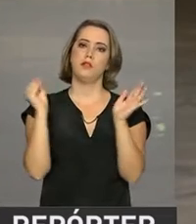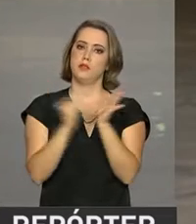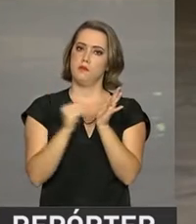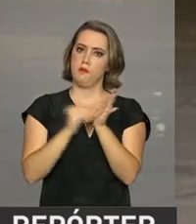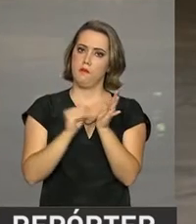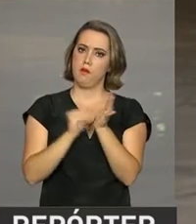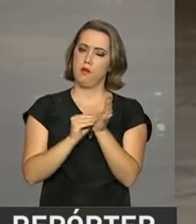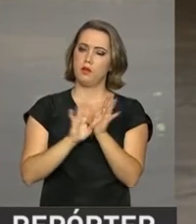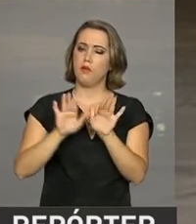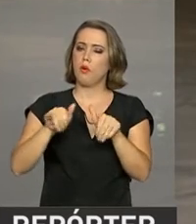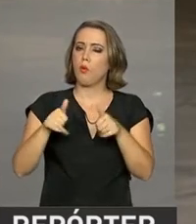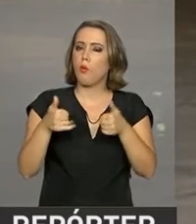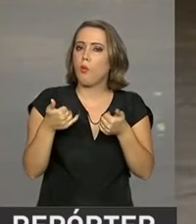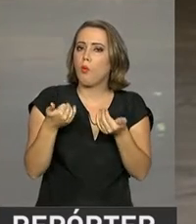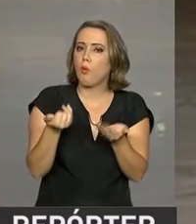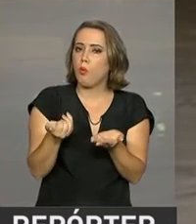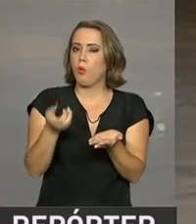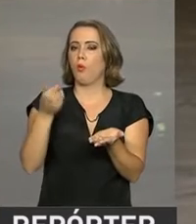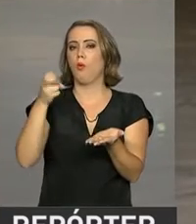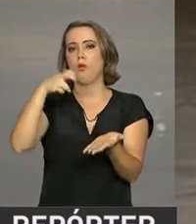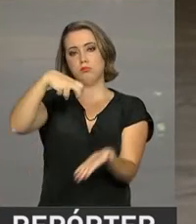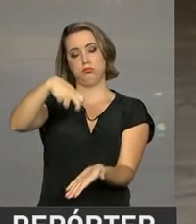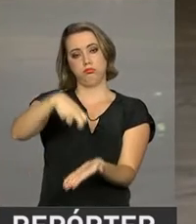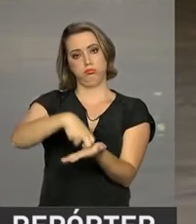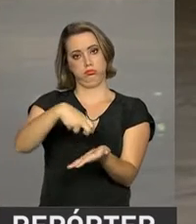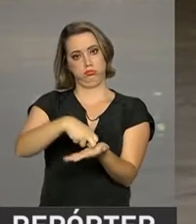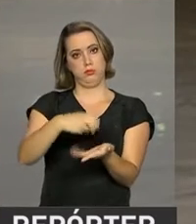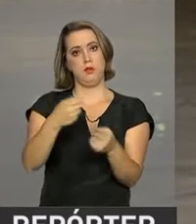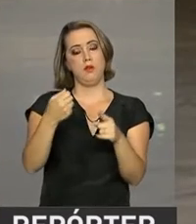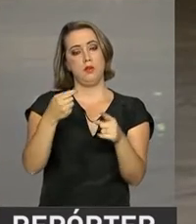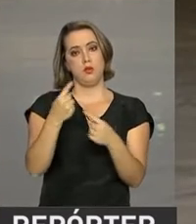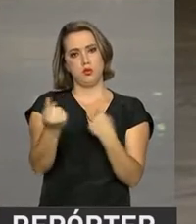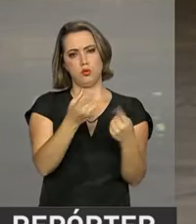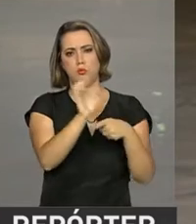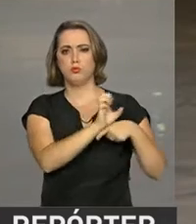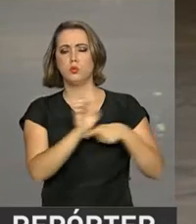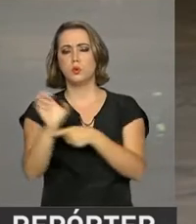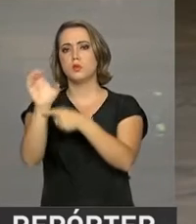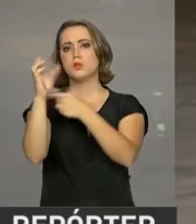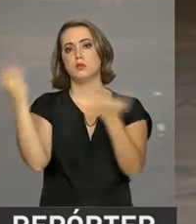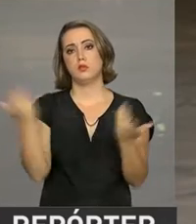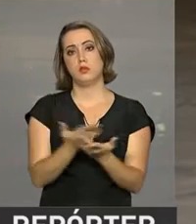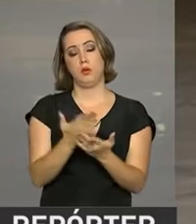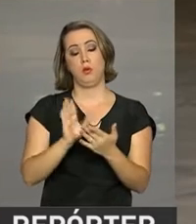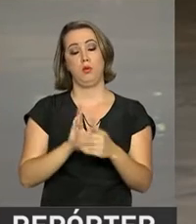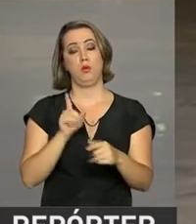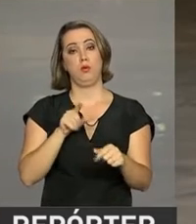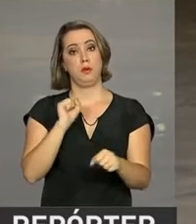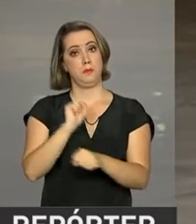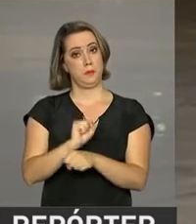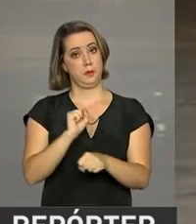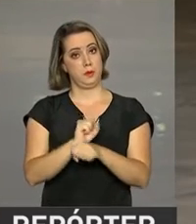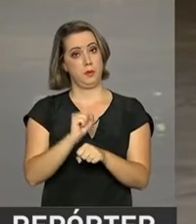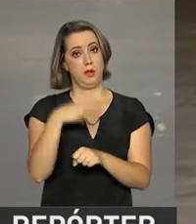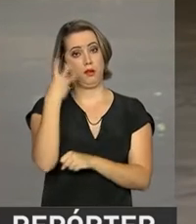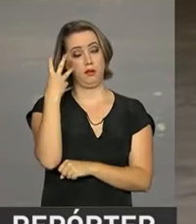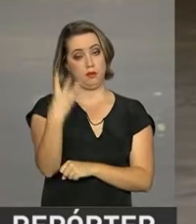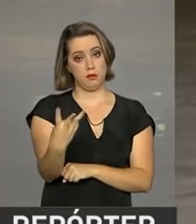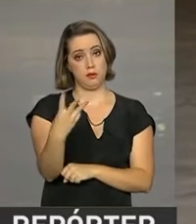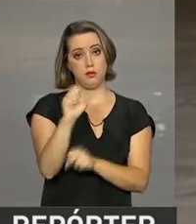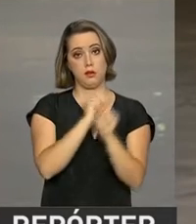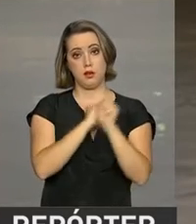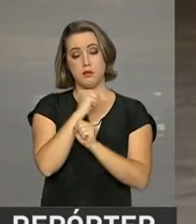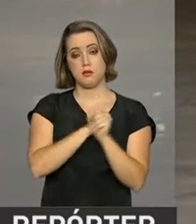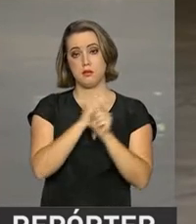dos governos estaduais esta nova versão deve suspender por até três anos o pagamento da dívida